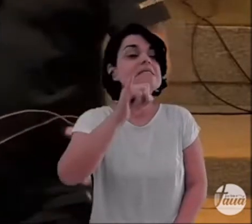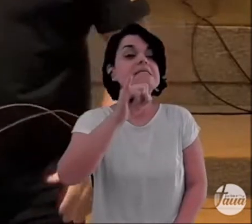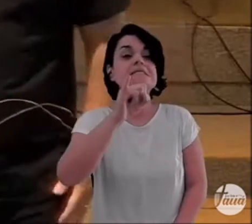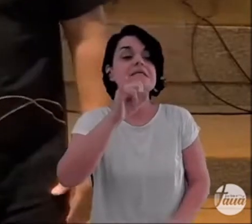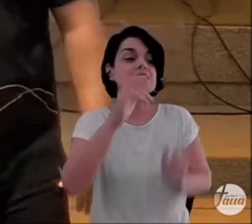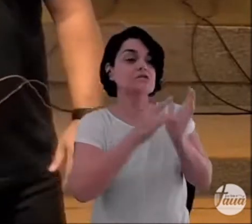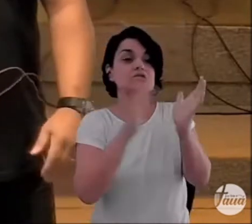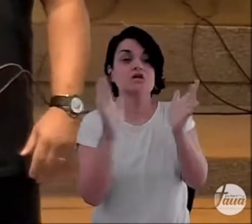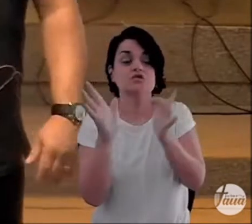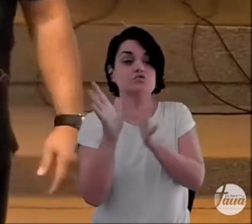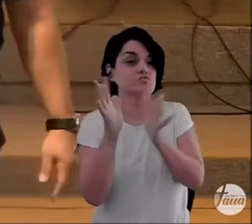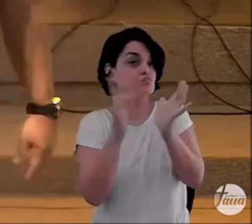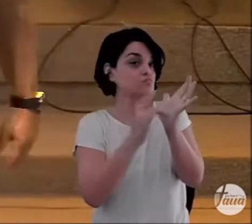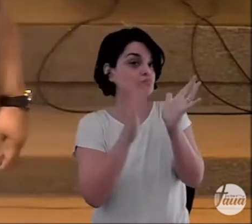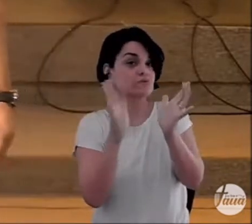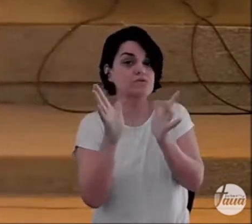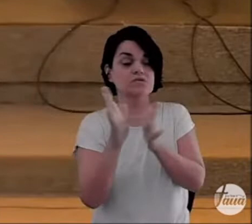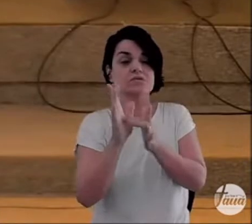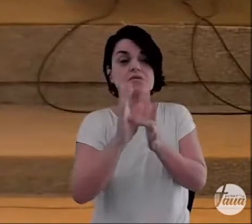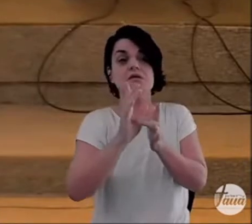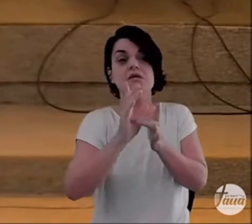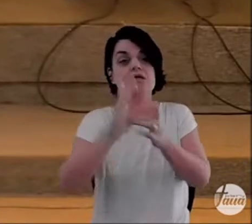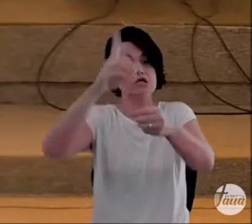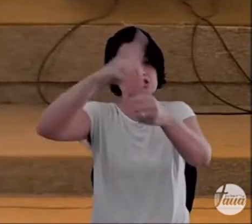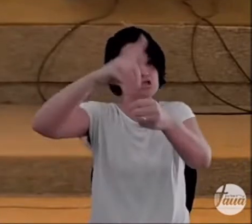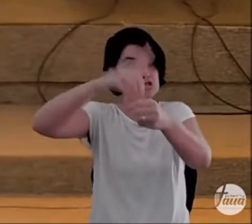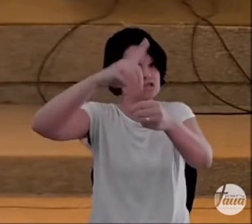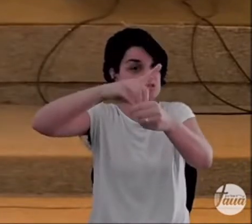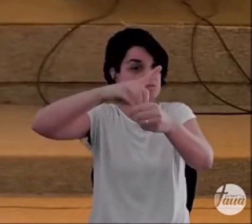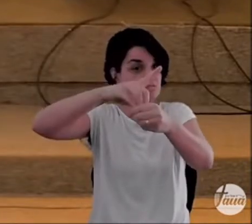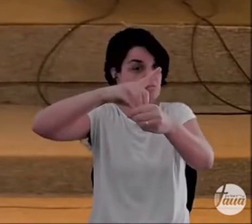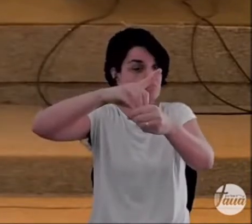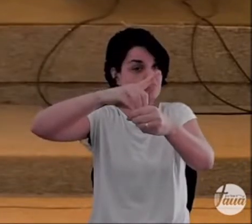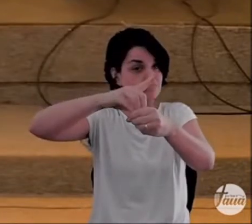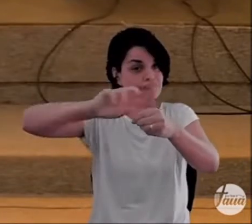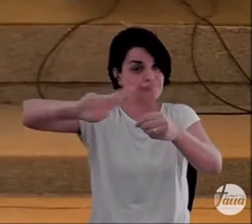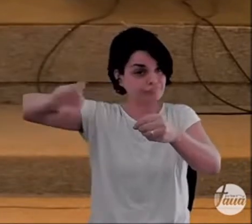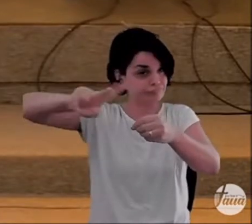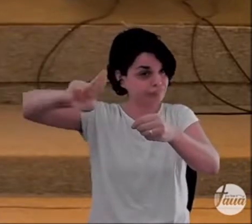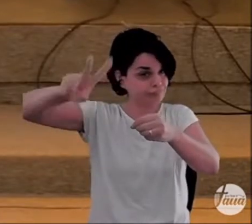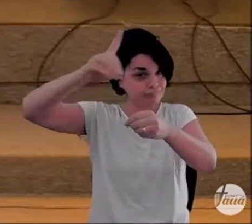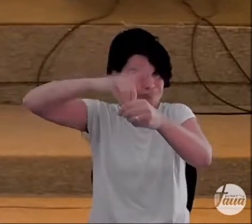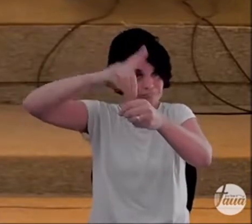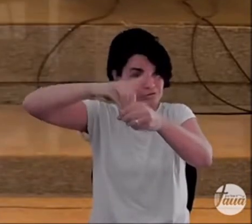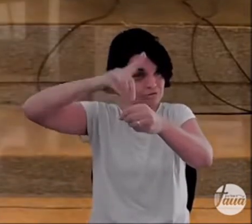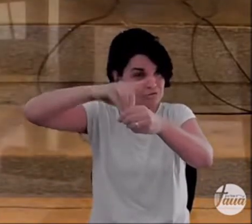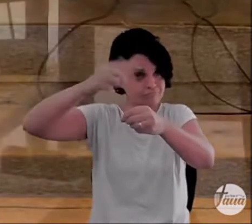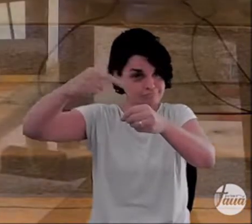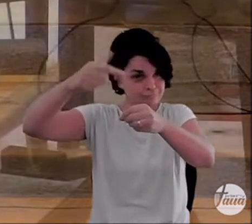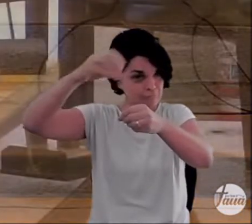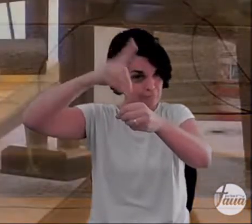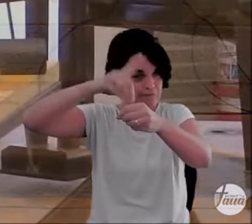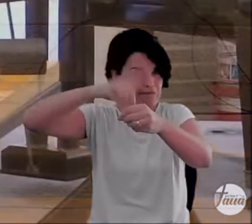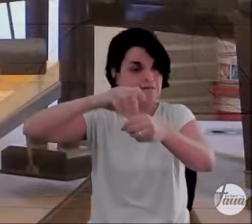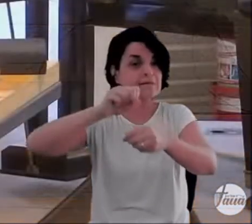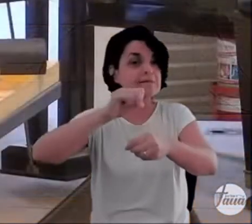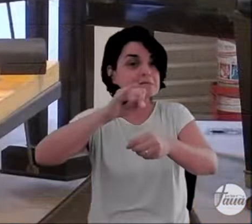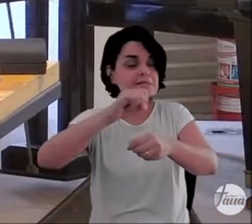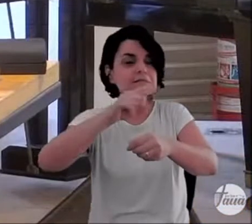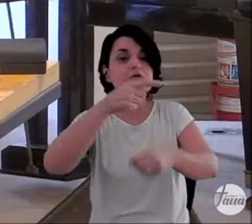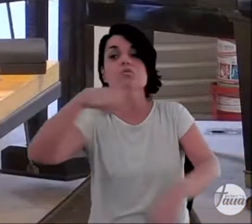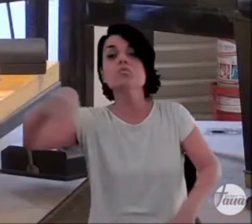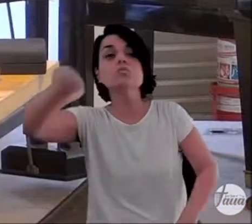de ofertas, eu tenho certeza que ele seria, ele foi acusado de comilão e beberrão com pecadores, ele foi acusado